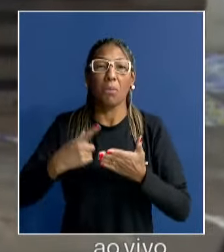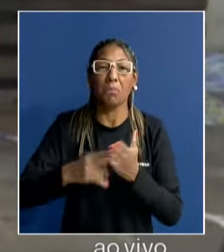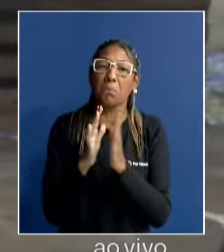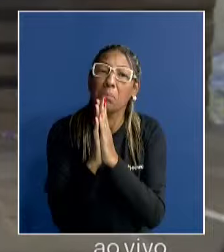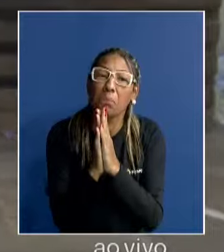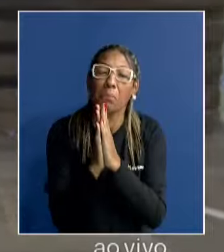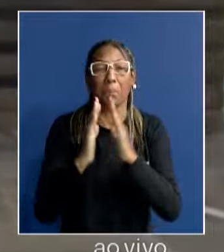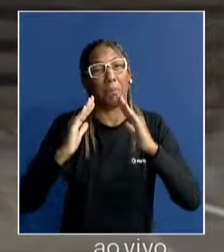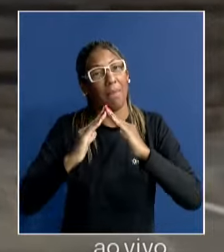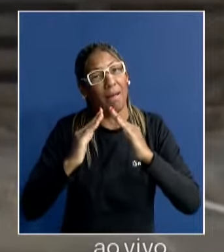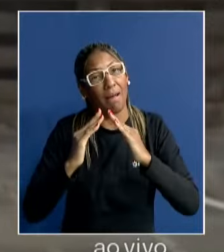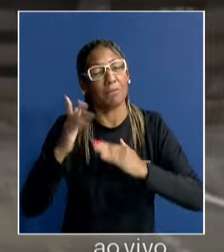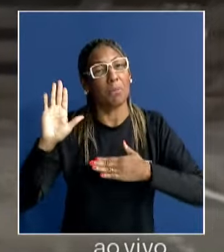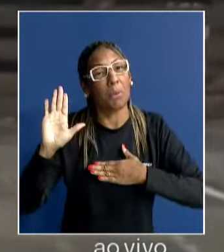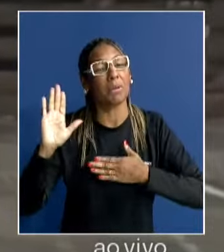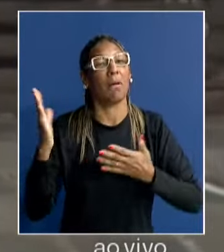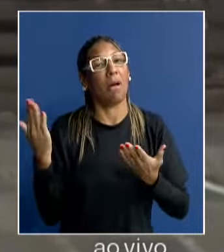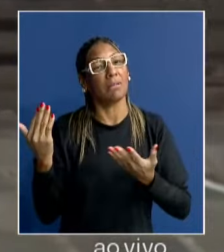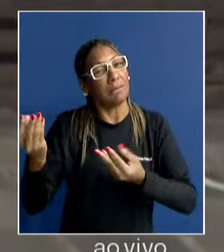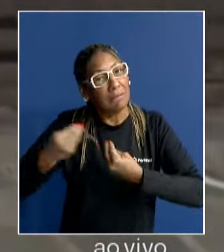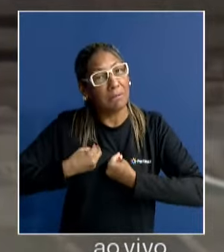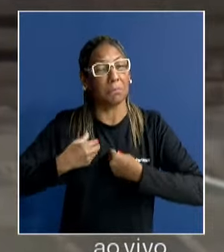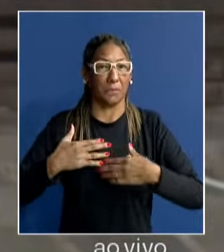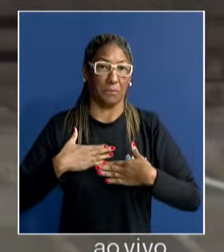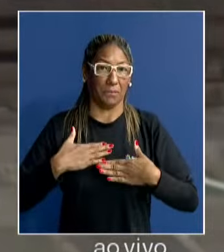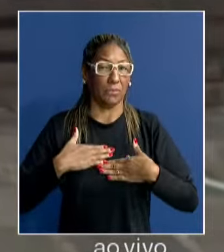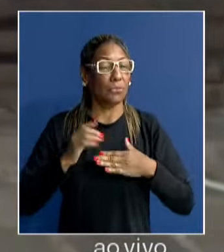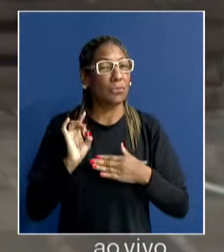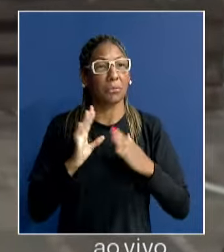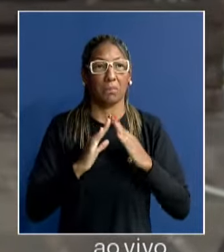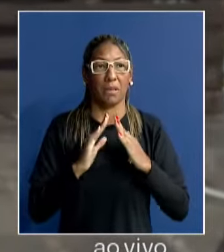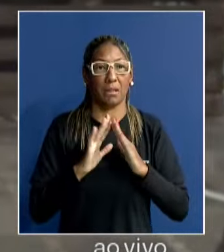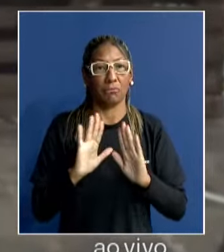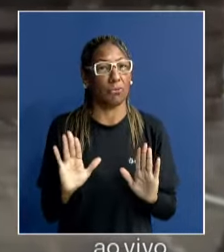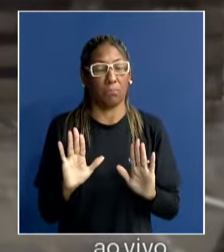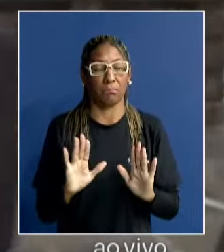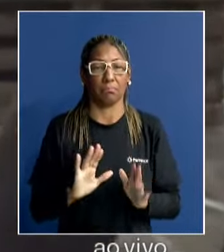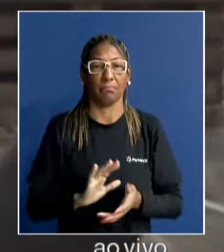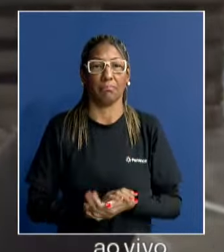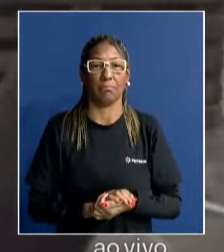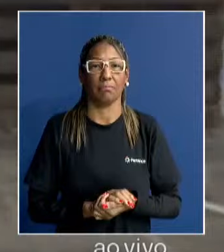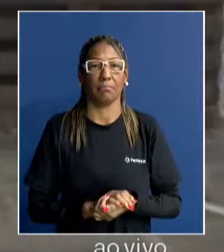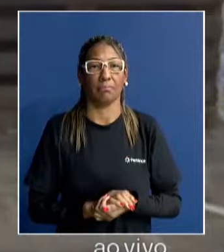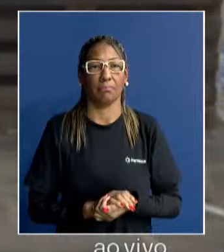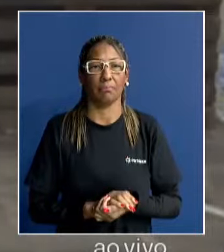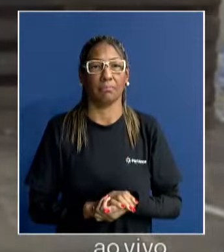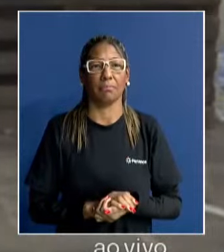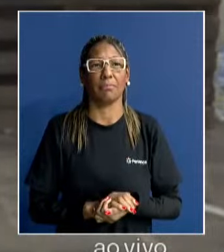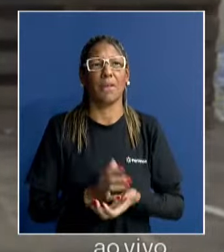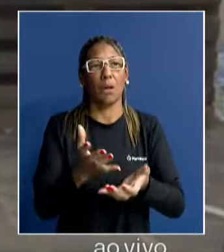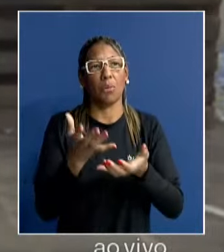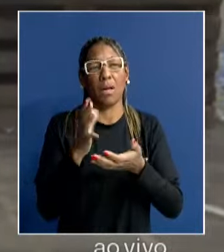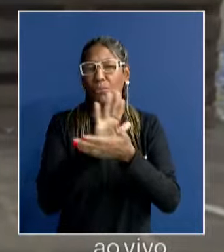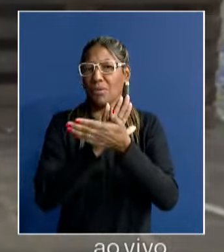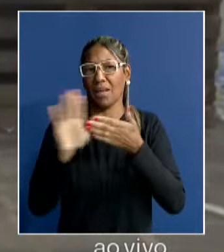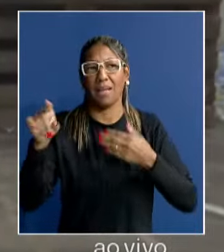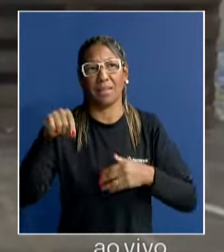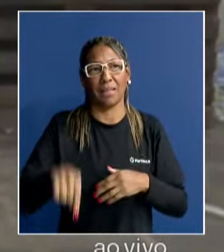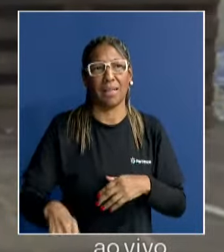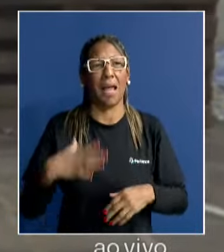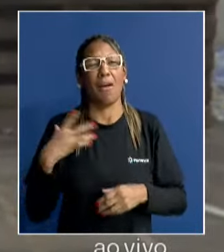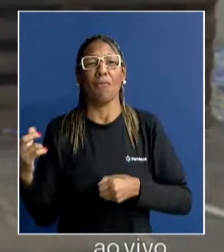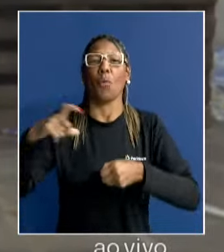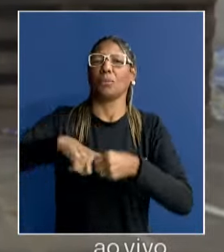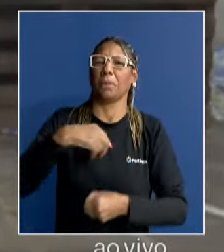a minha casinha, que prometeu, desse pra gente. Só quero minha casinha, só isso. Só quero sair daqui, né? Só quero sair daqui, a minha vida